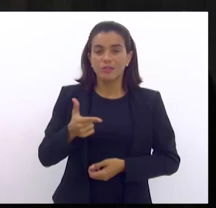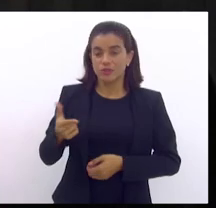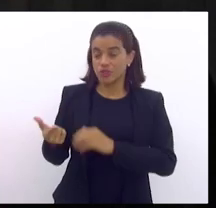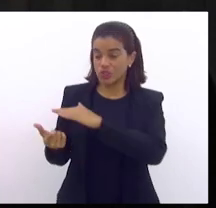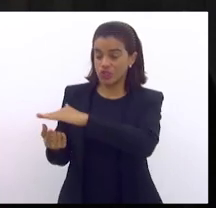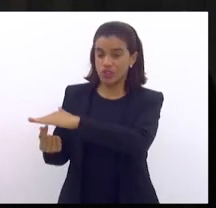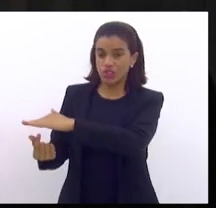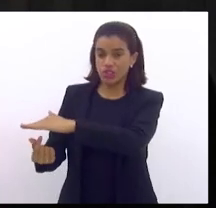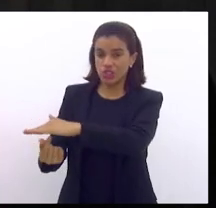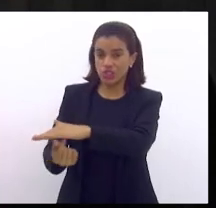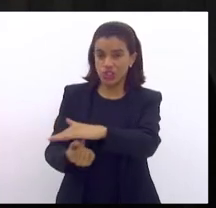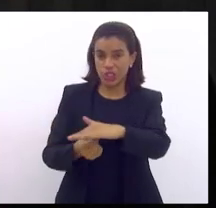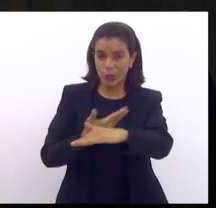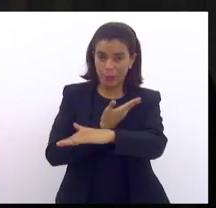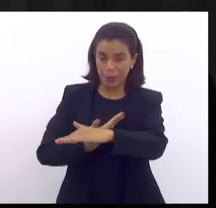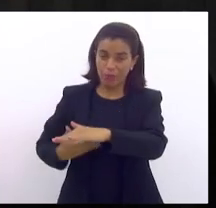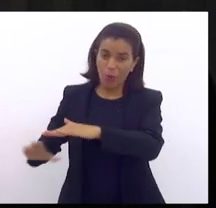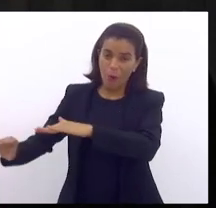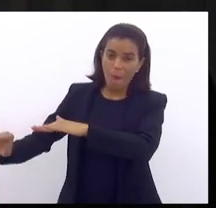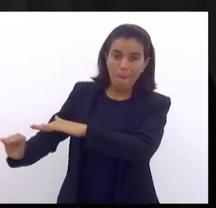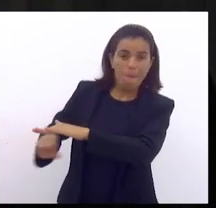públicos do Rio de Janeiro